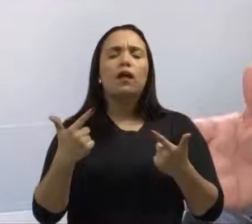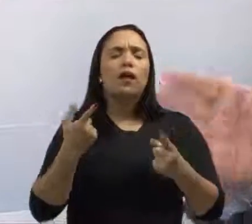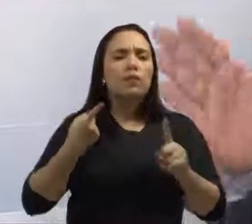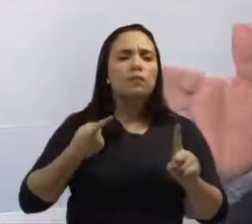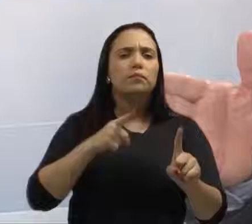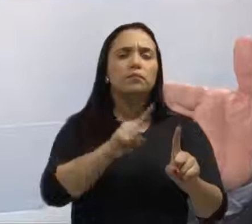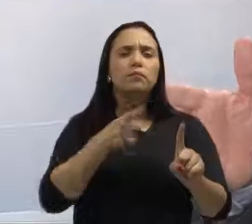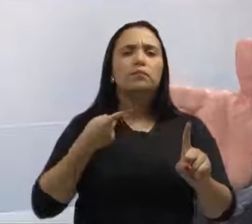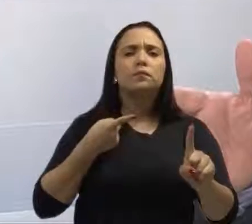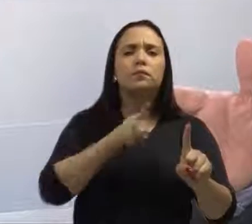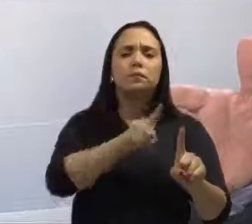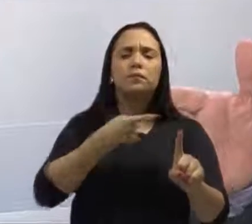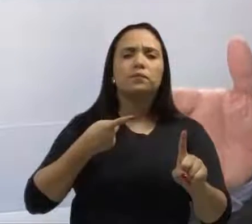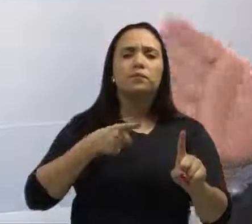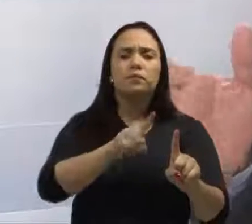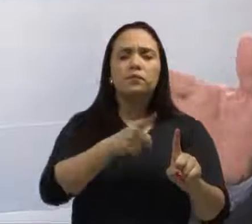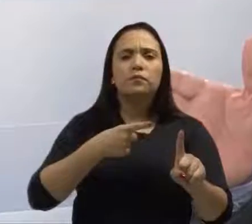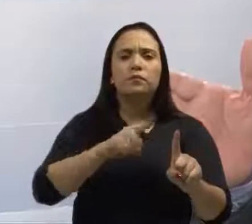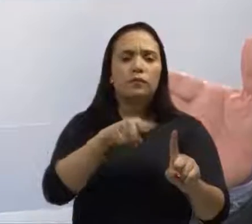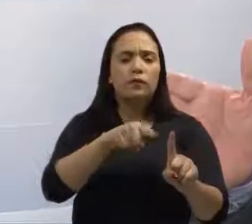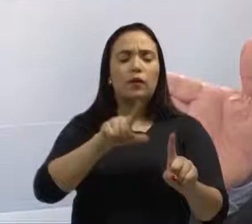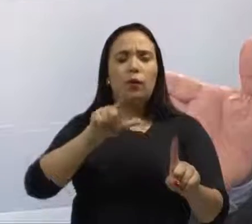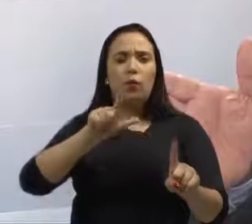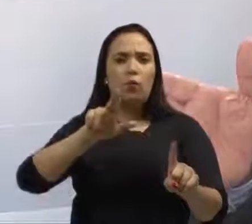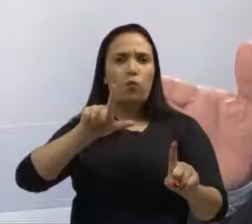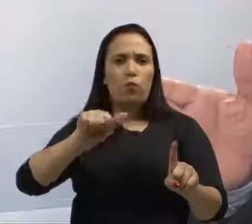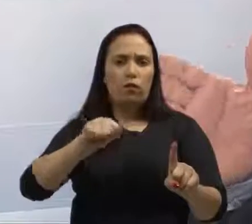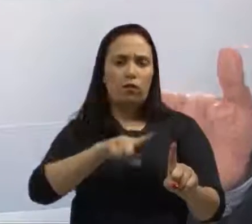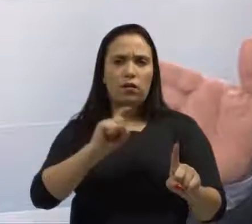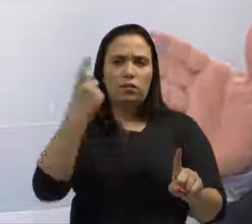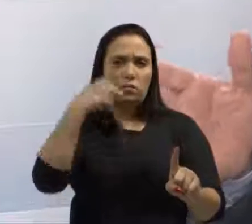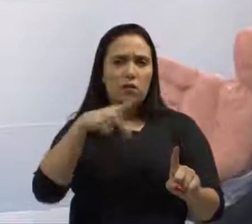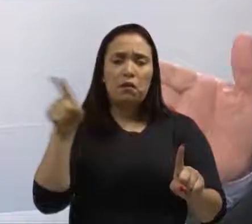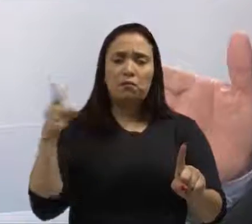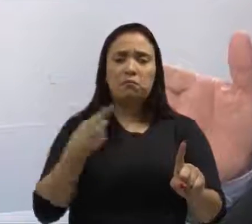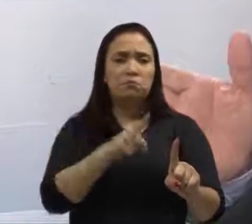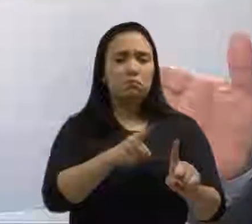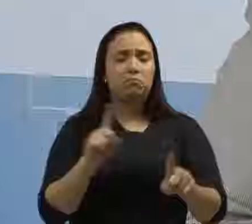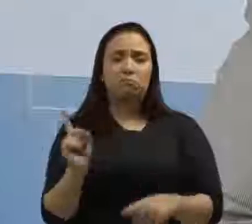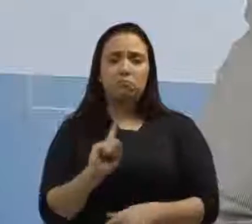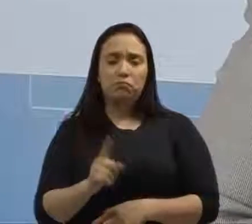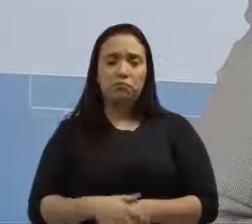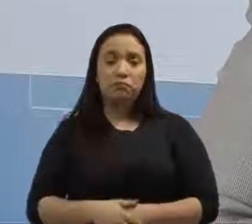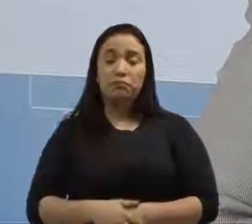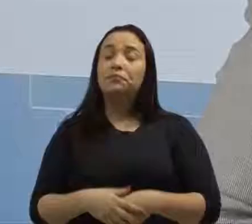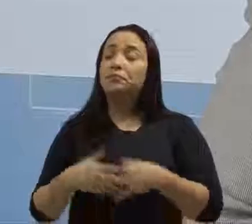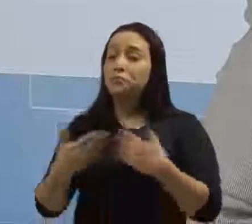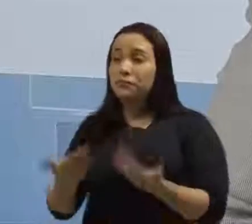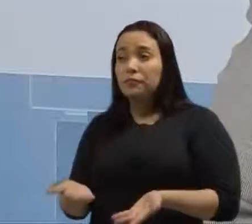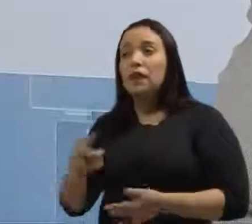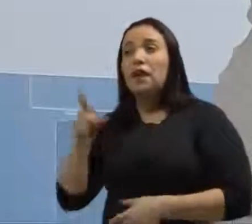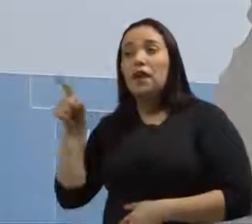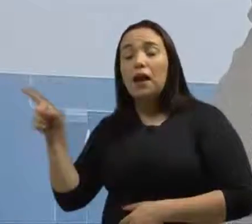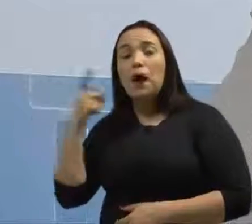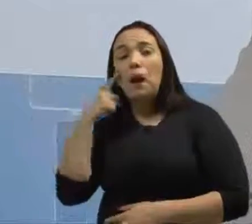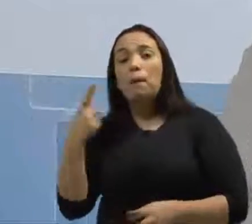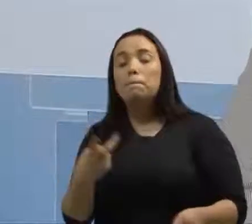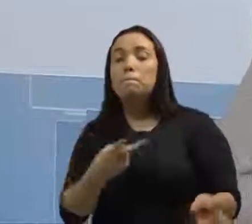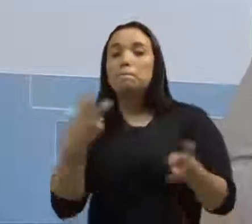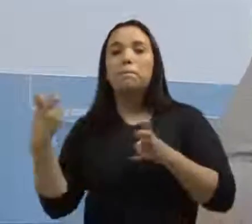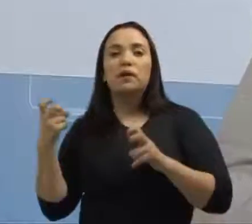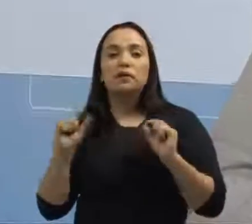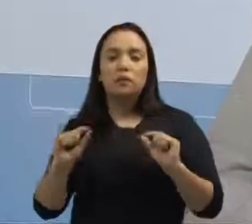perseguição política contra o ex-presidente Luiz Inácio Lula da Silva. Não é que ele cansou, Luiz, ele